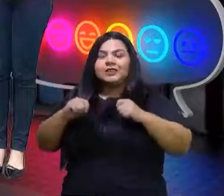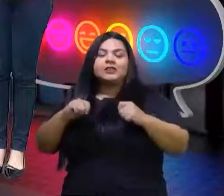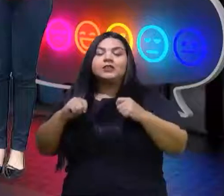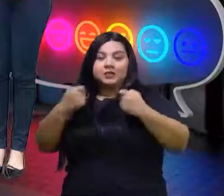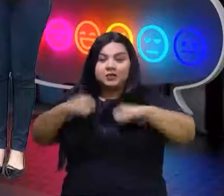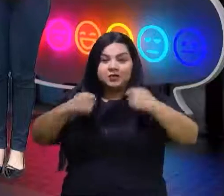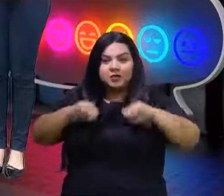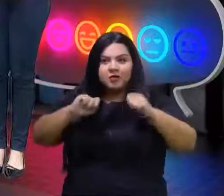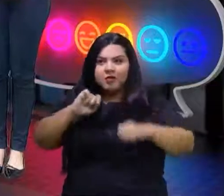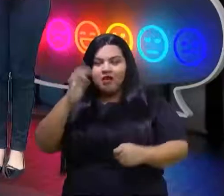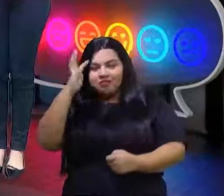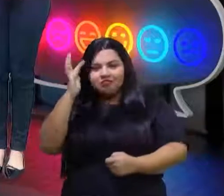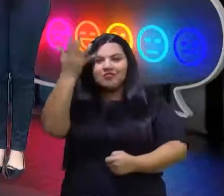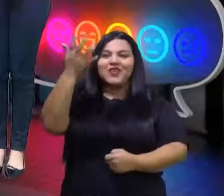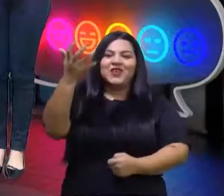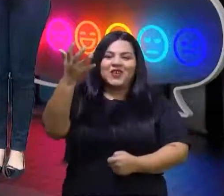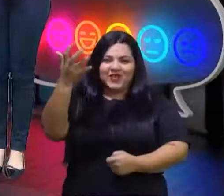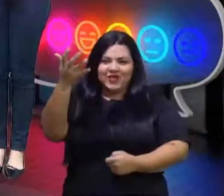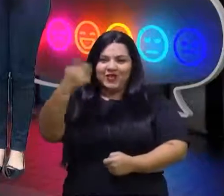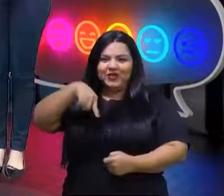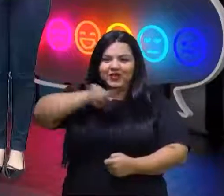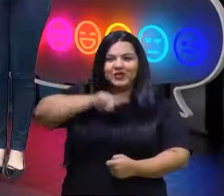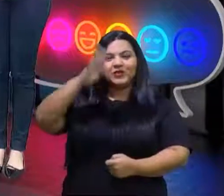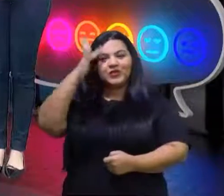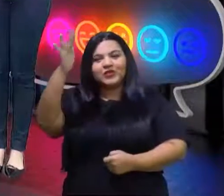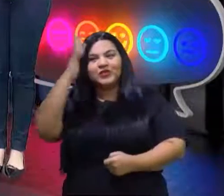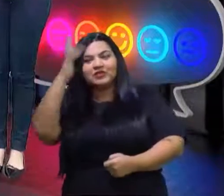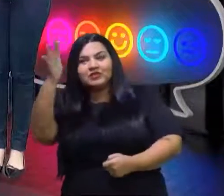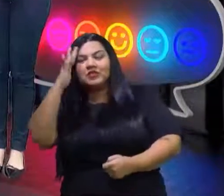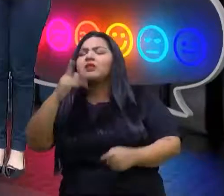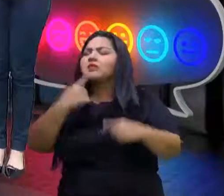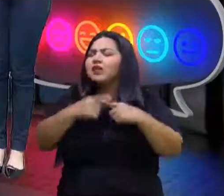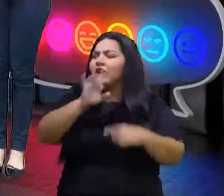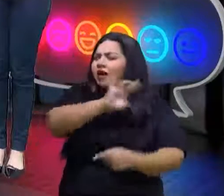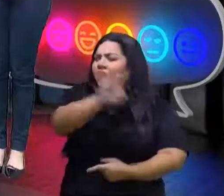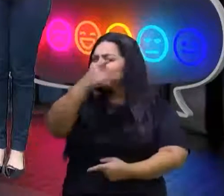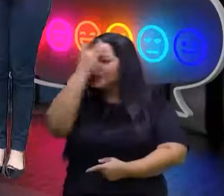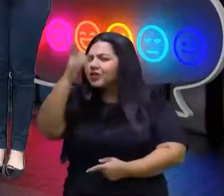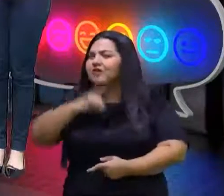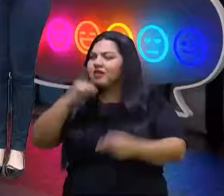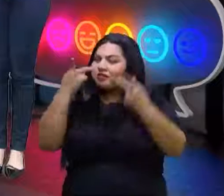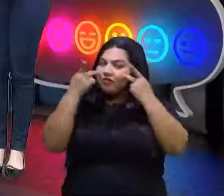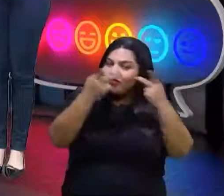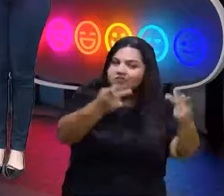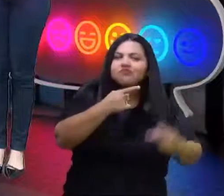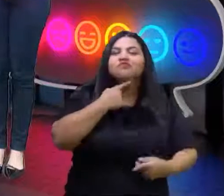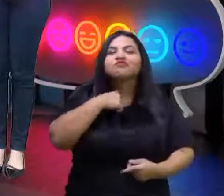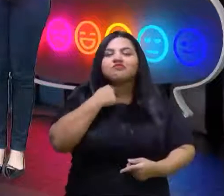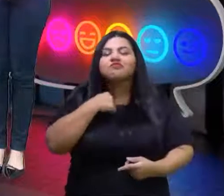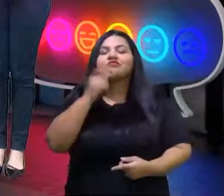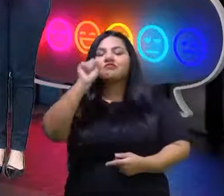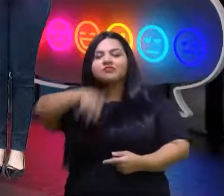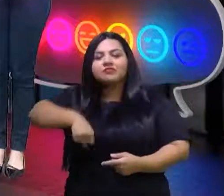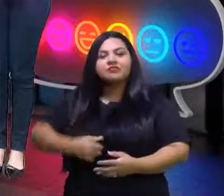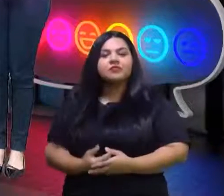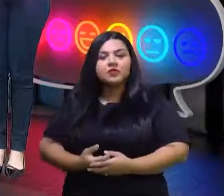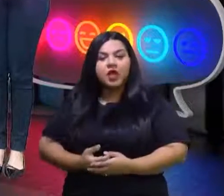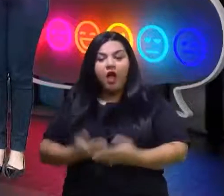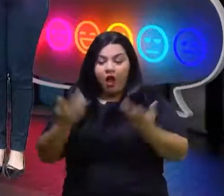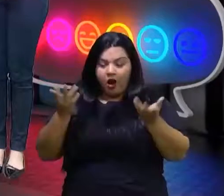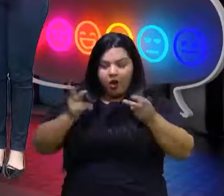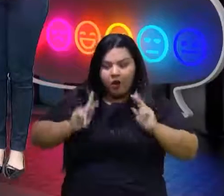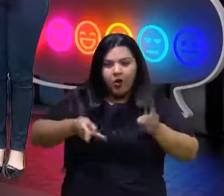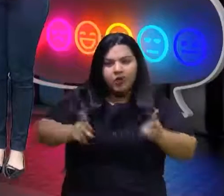com certeza cada um de vocês tem aí um lugar que queira visitar, tá bom? Então vamos lá. Continuando aí a